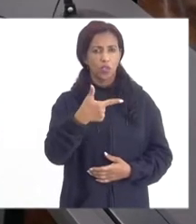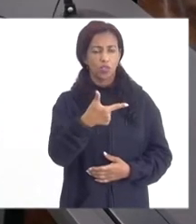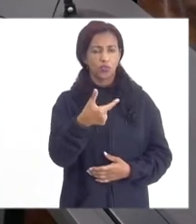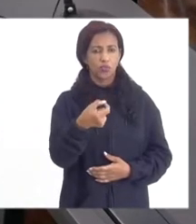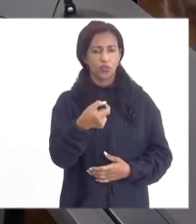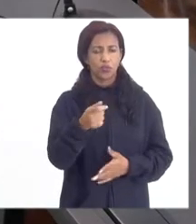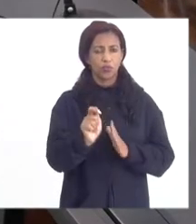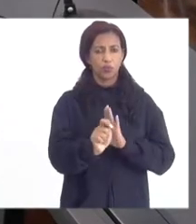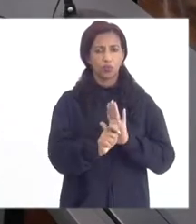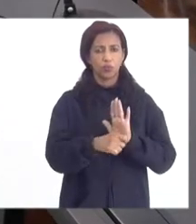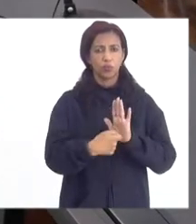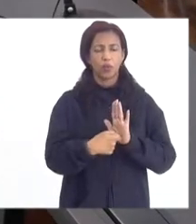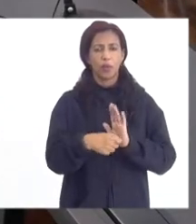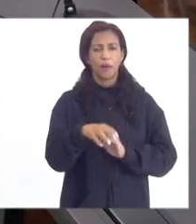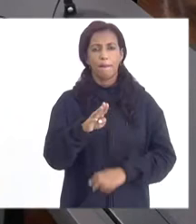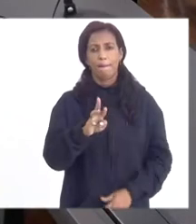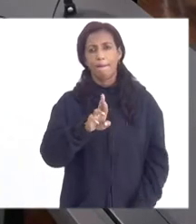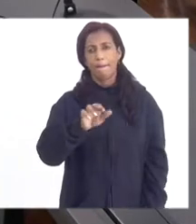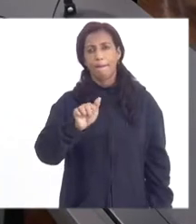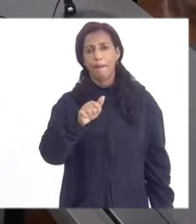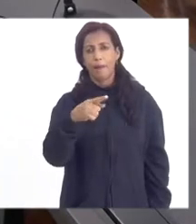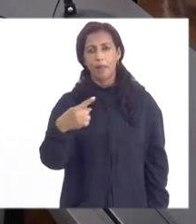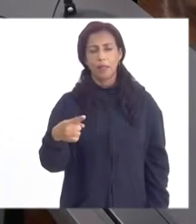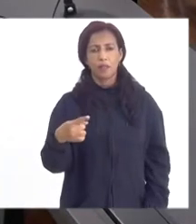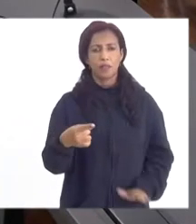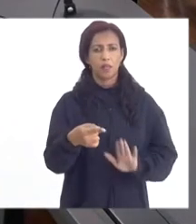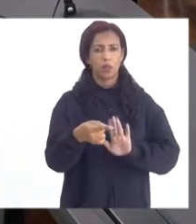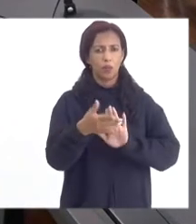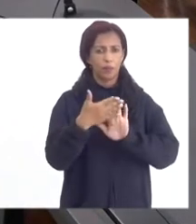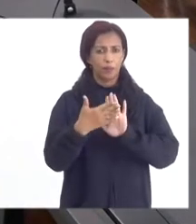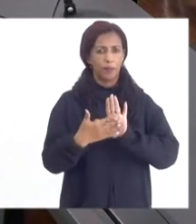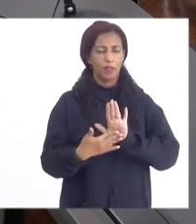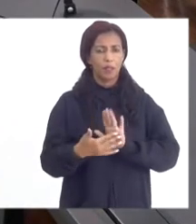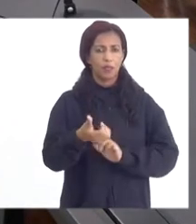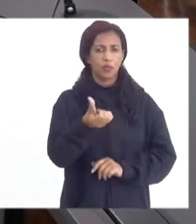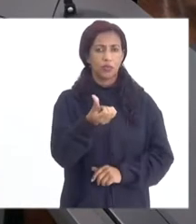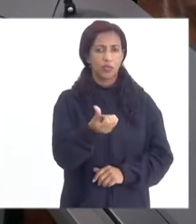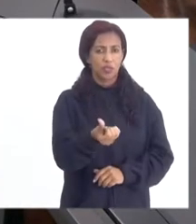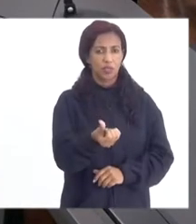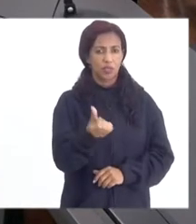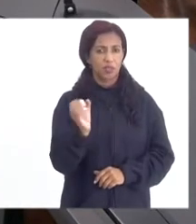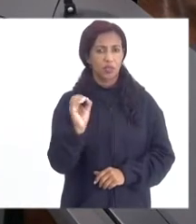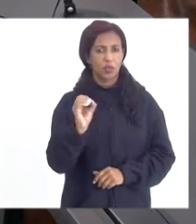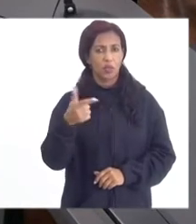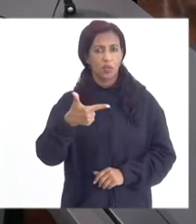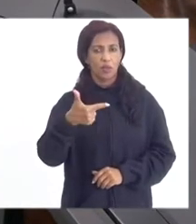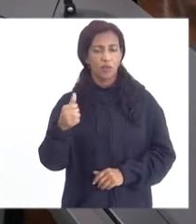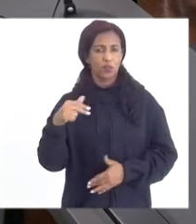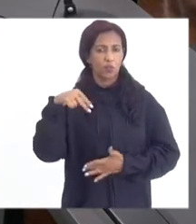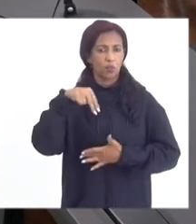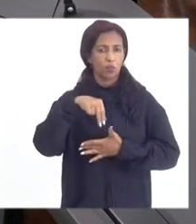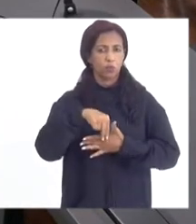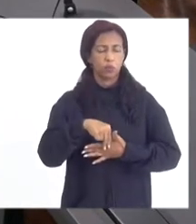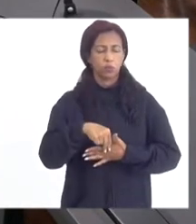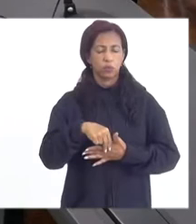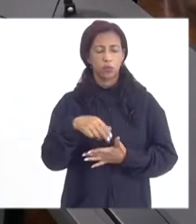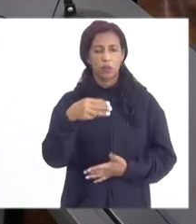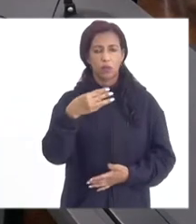3124/2020, de autoria do deputado Brazão. O parecer sugerido na sessão do dia 6/10/2021 é anexação ao projeto